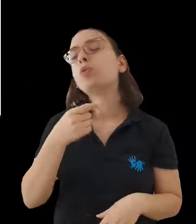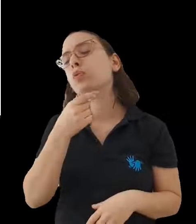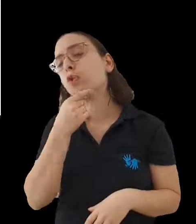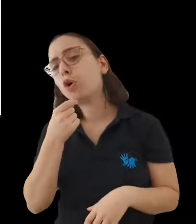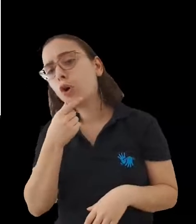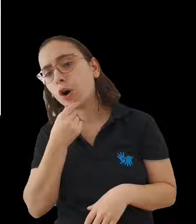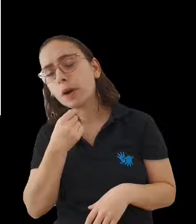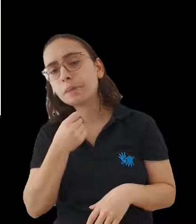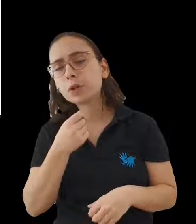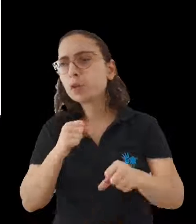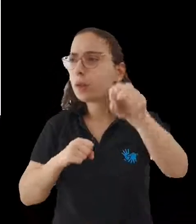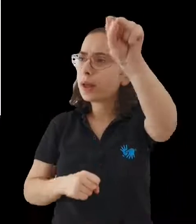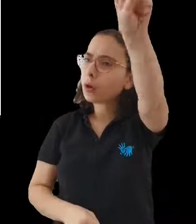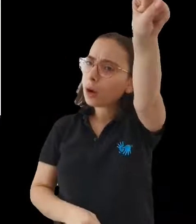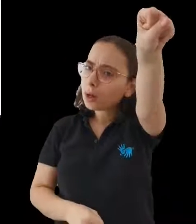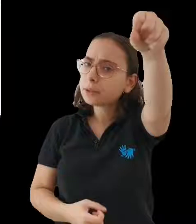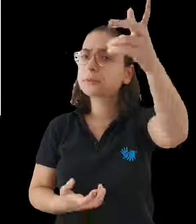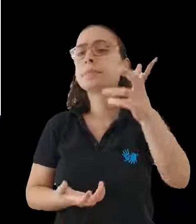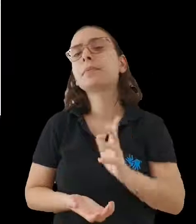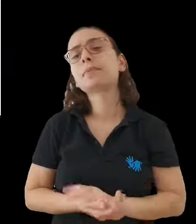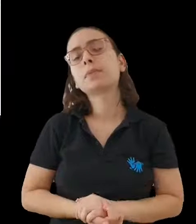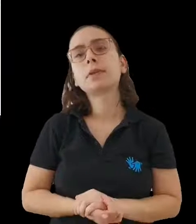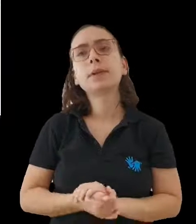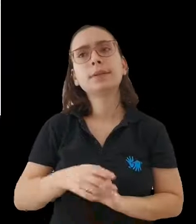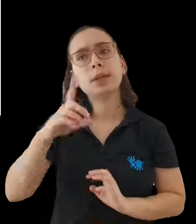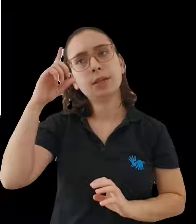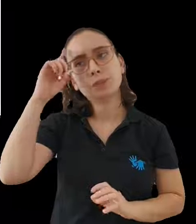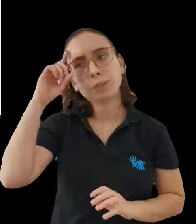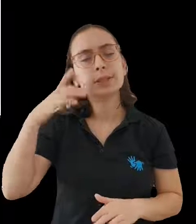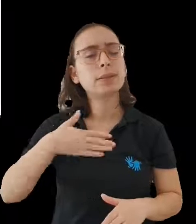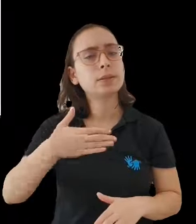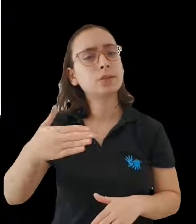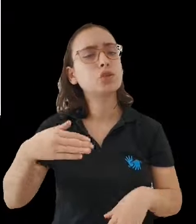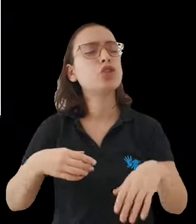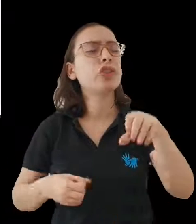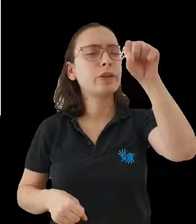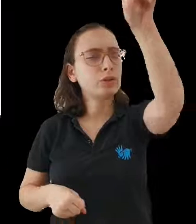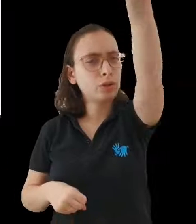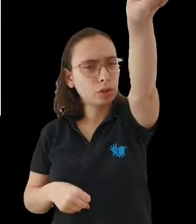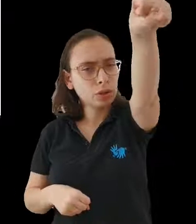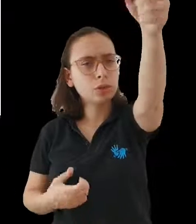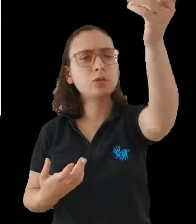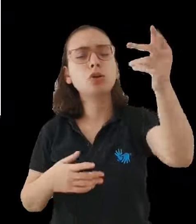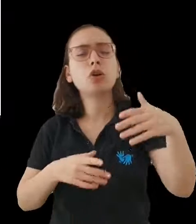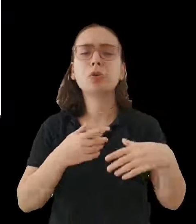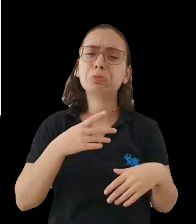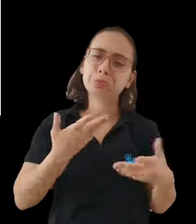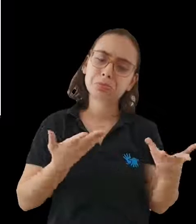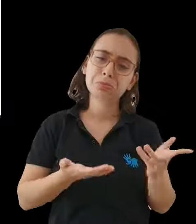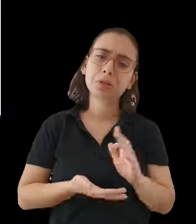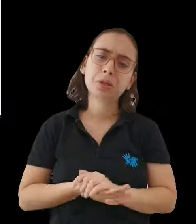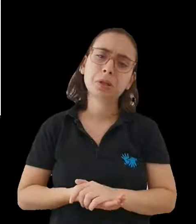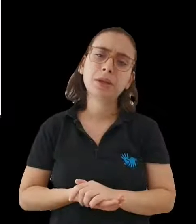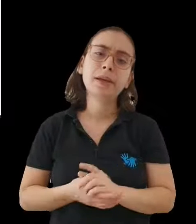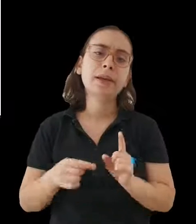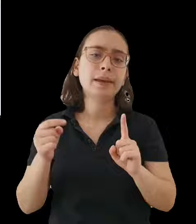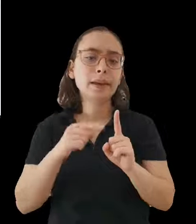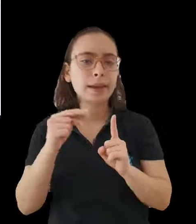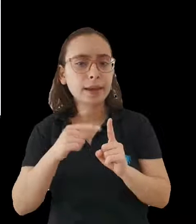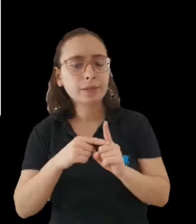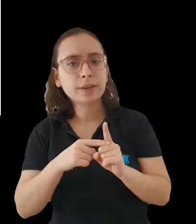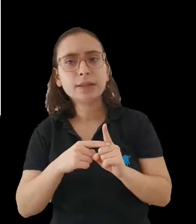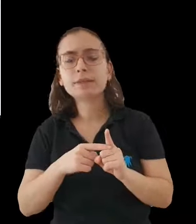herói, lá se a gente fosse pensar na jornada do herói, do Pintinho, né, que a gente conversou no outro tapete, é ele que vai fazer as provas,